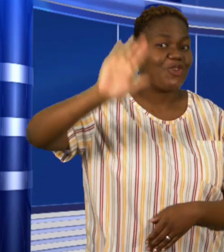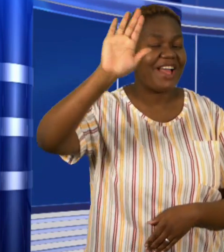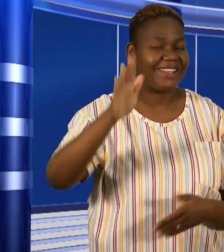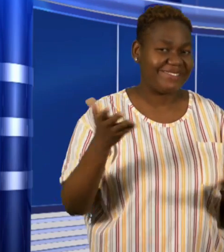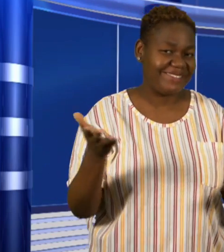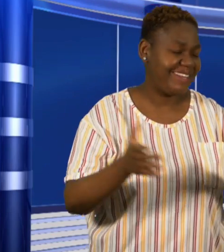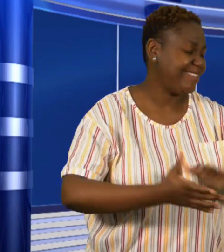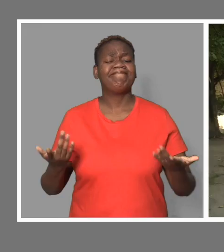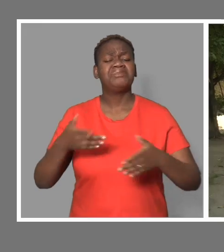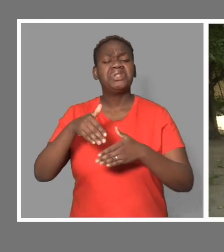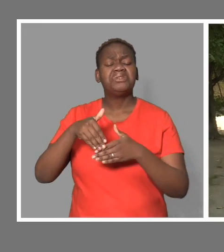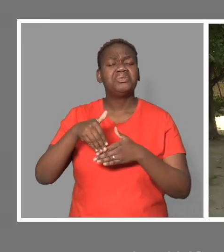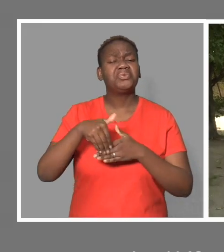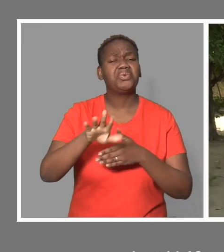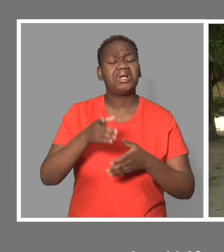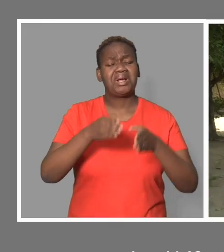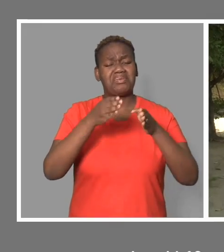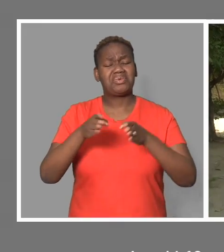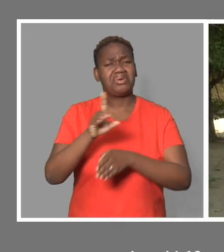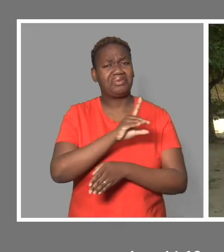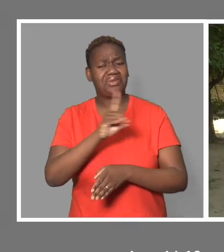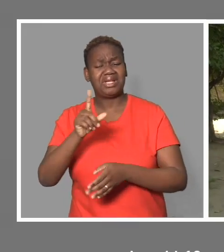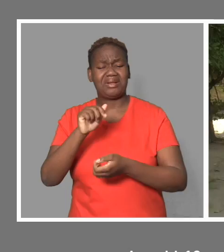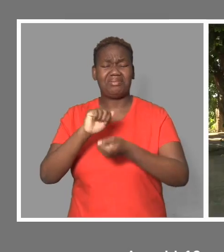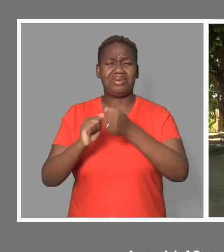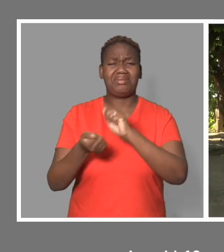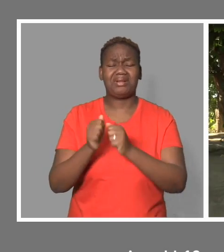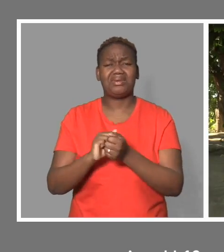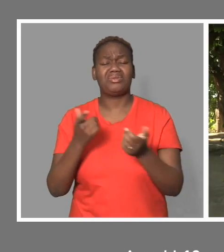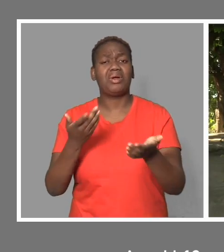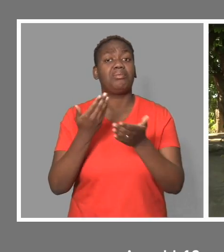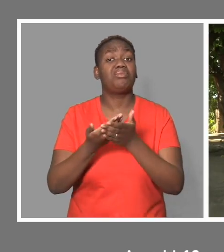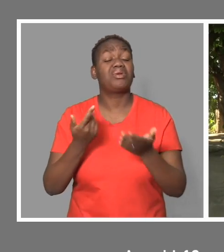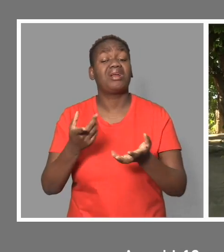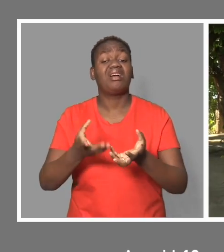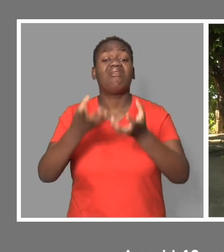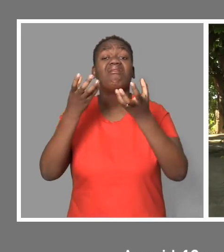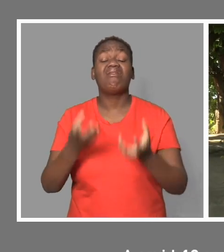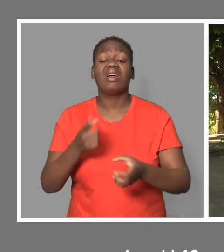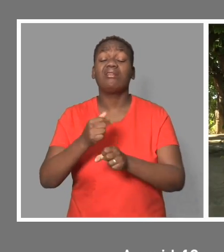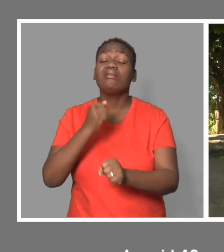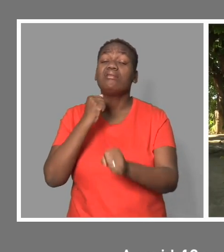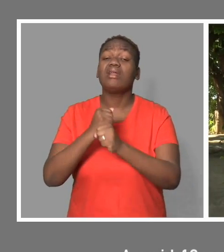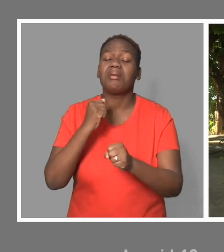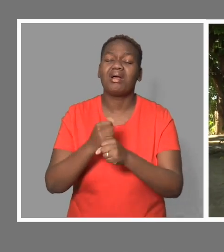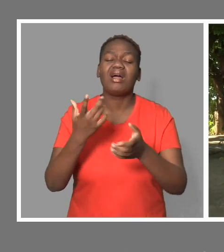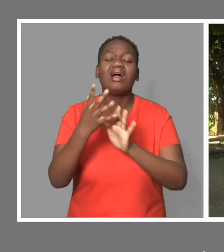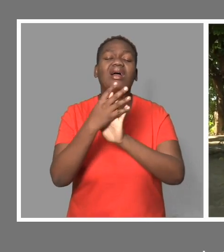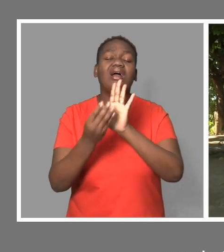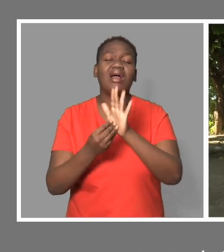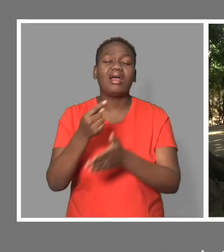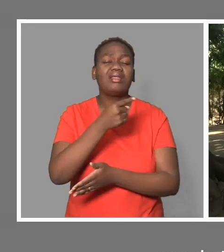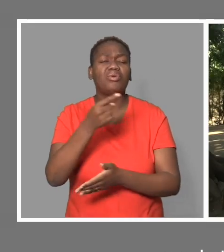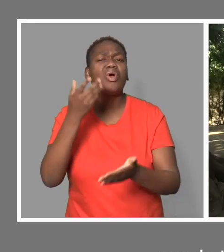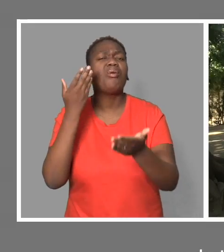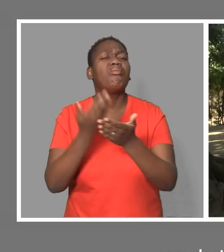do Campeonato Nacional. A Covid-19 continua a trazer efeitos negativos à comunidade de pessoas com deficiência, com